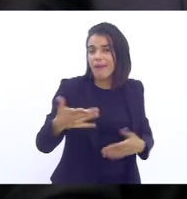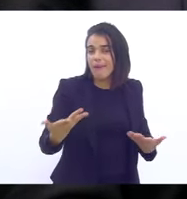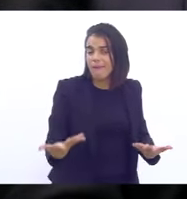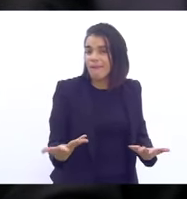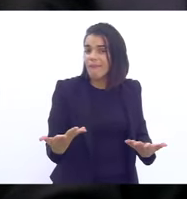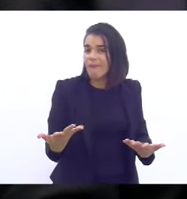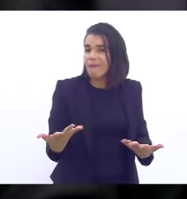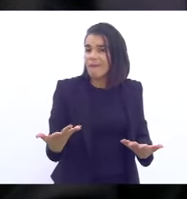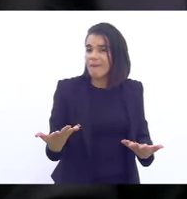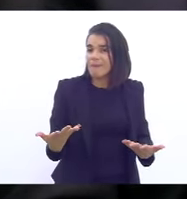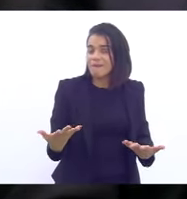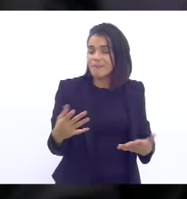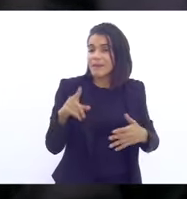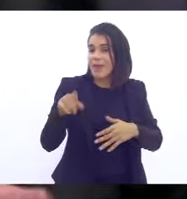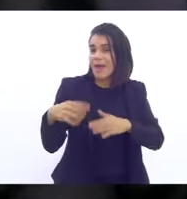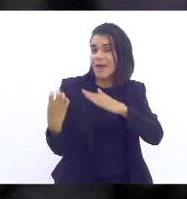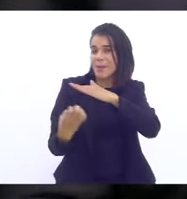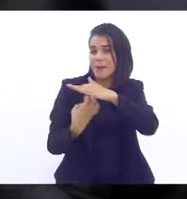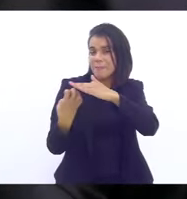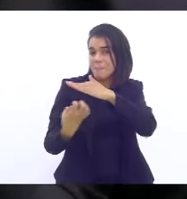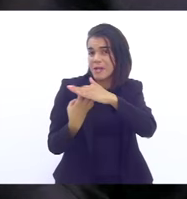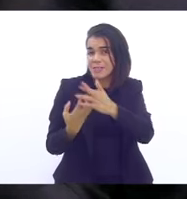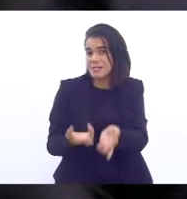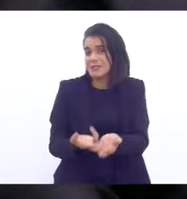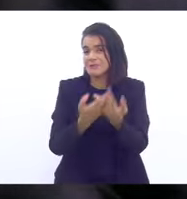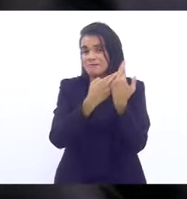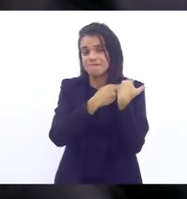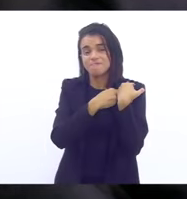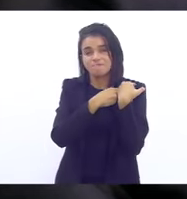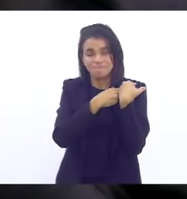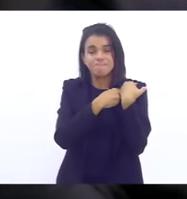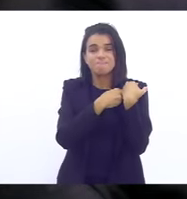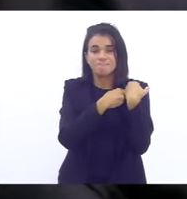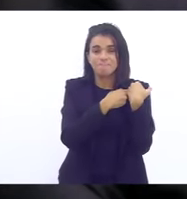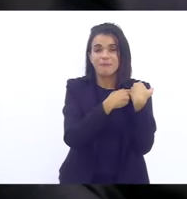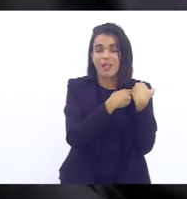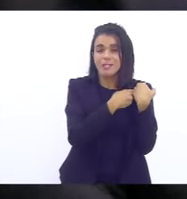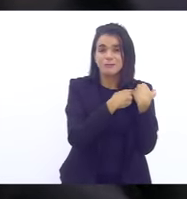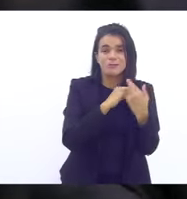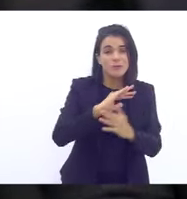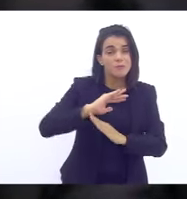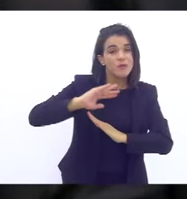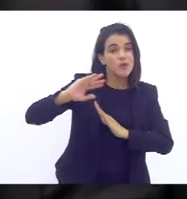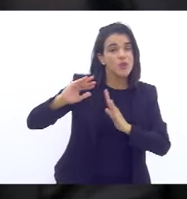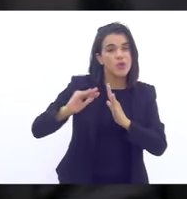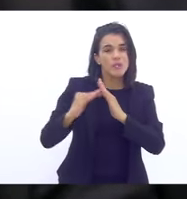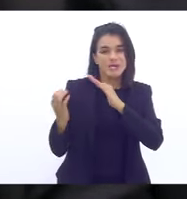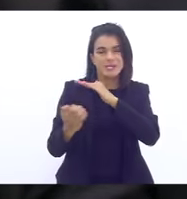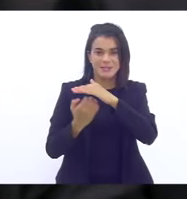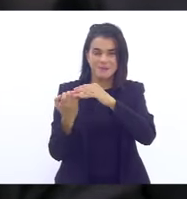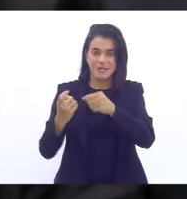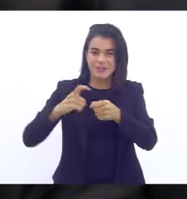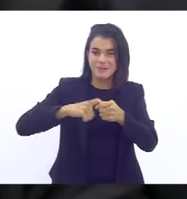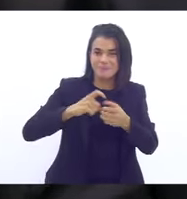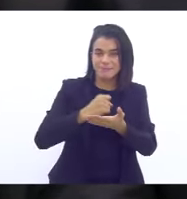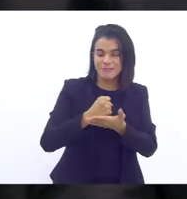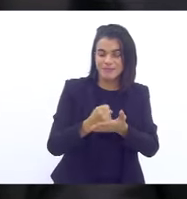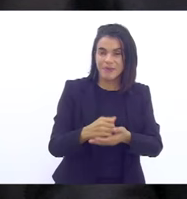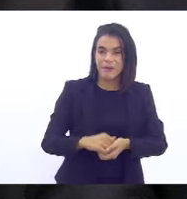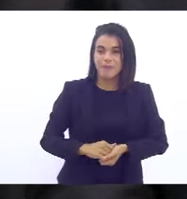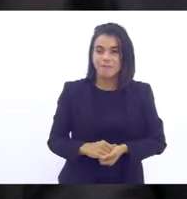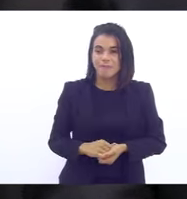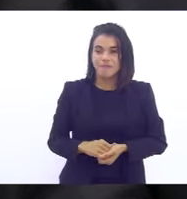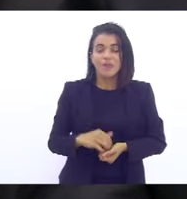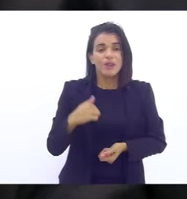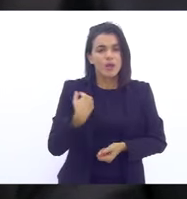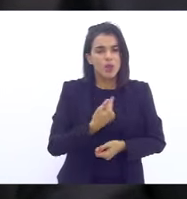a agência reguladora, né, de todas essas concessionárias. A gente está aqui